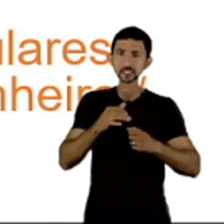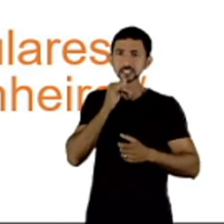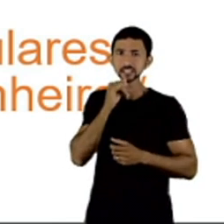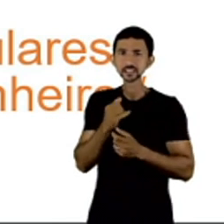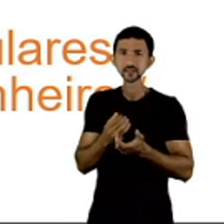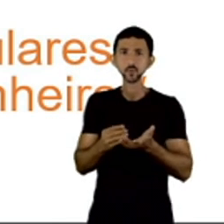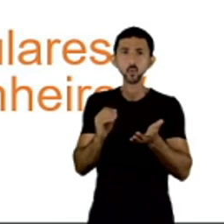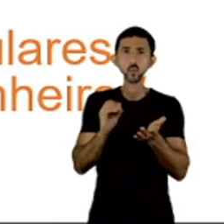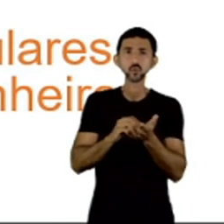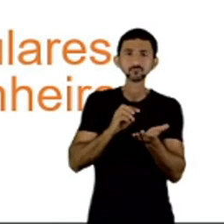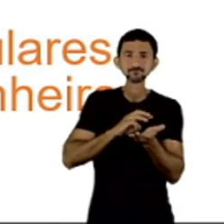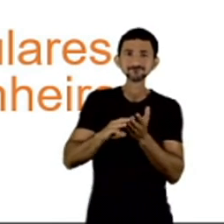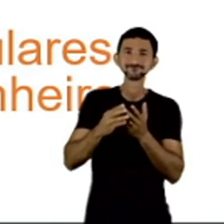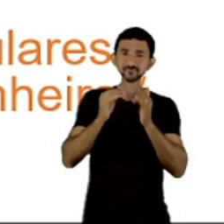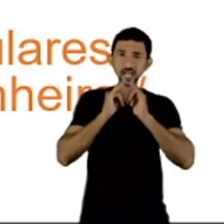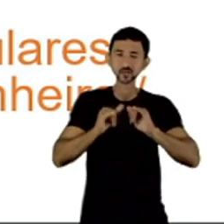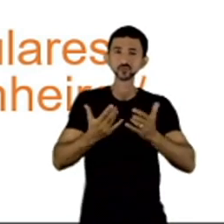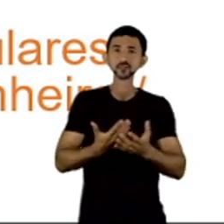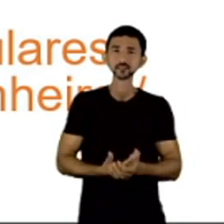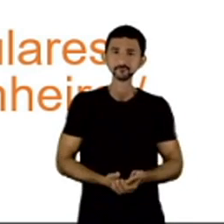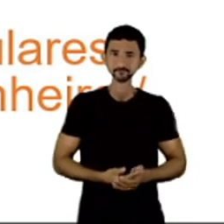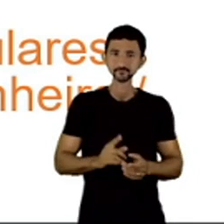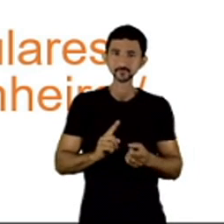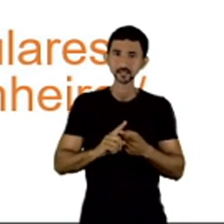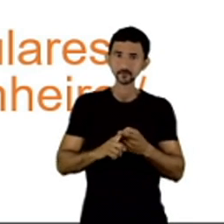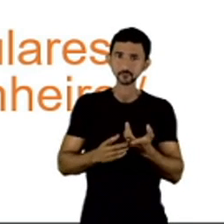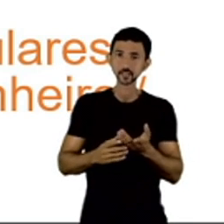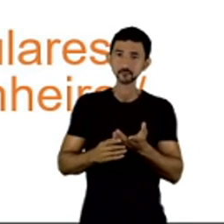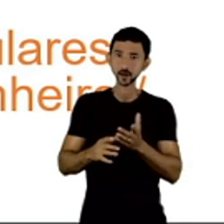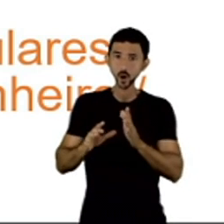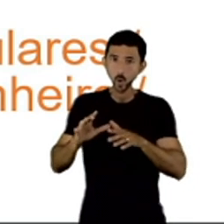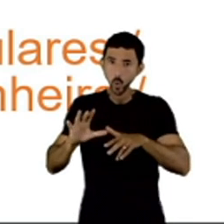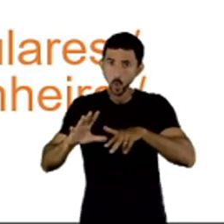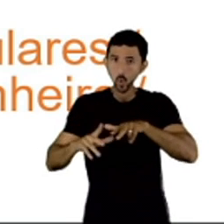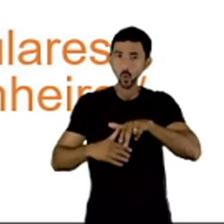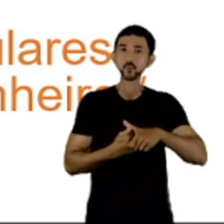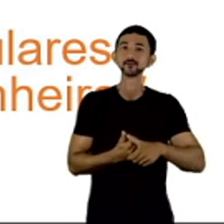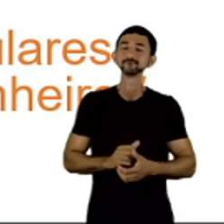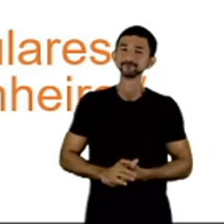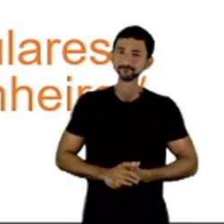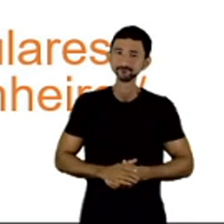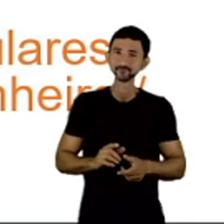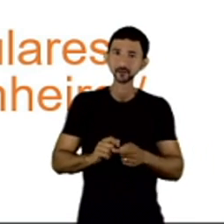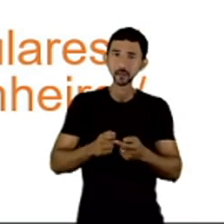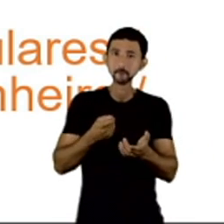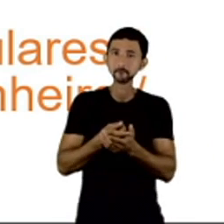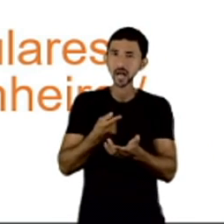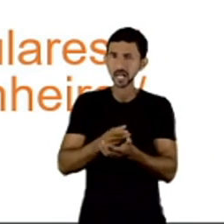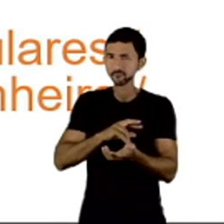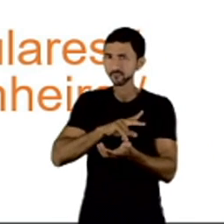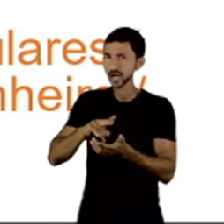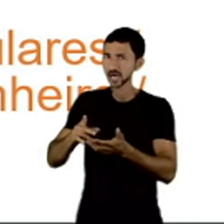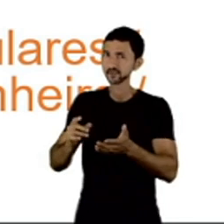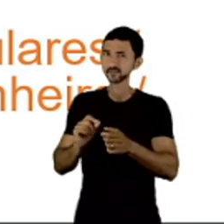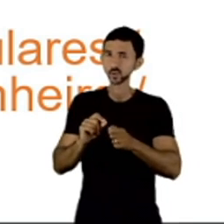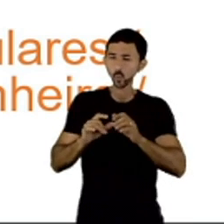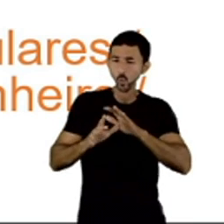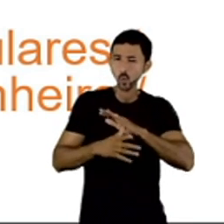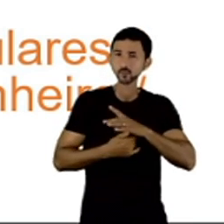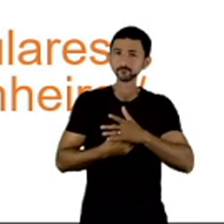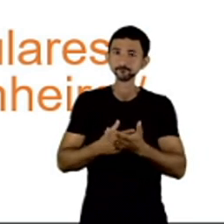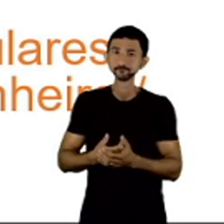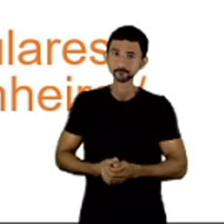ser declarados, e isso vai dar vazão para a lavagem de dinheiro e também para pagamentos de propinas. Então você